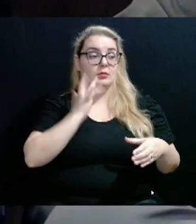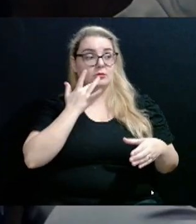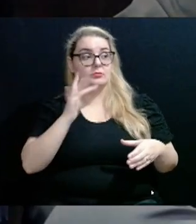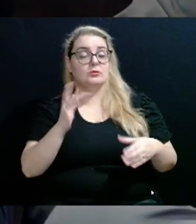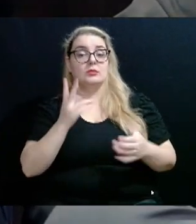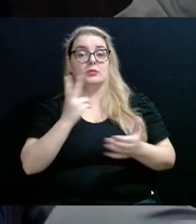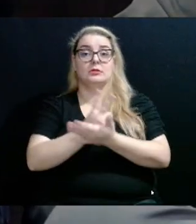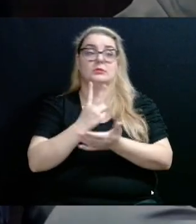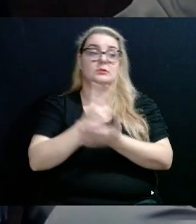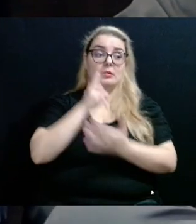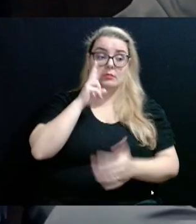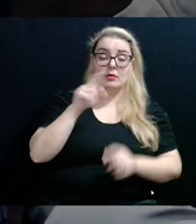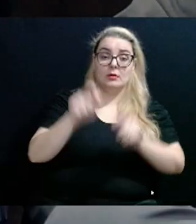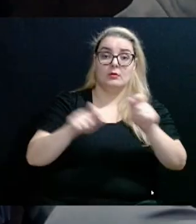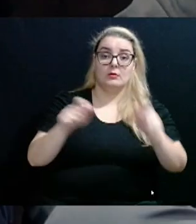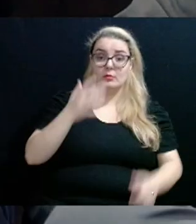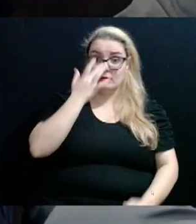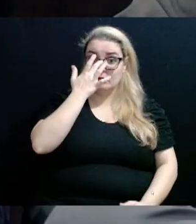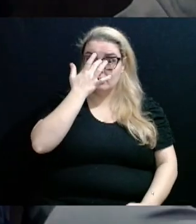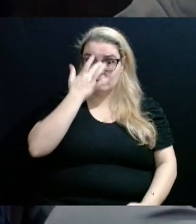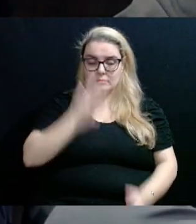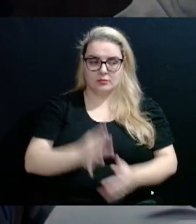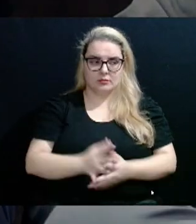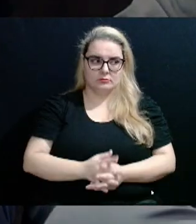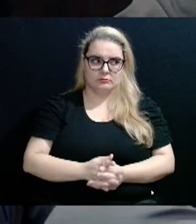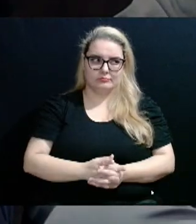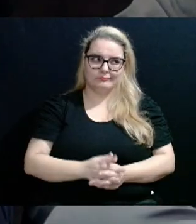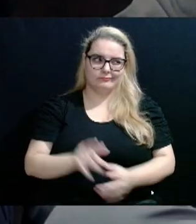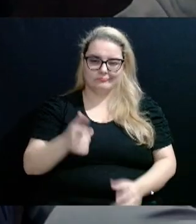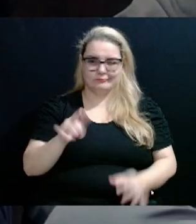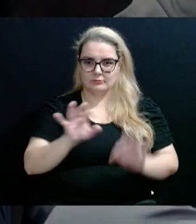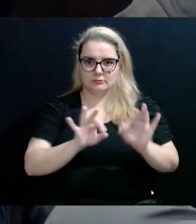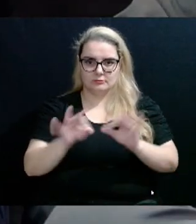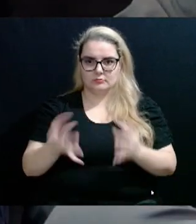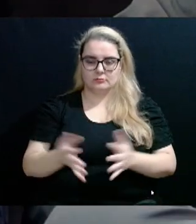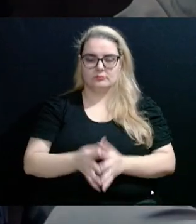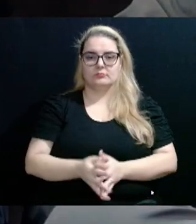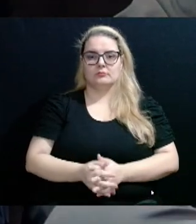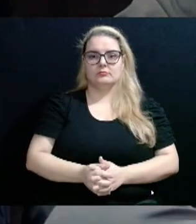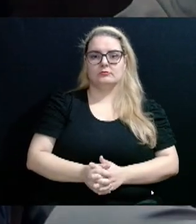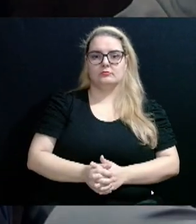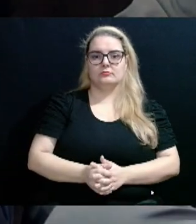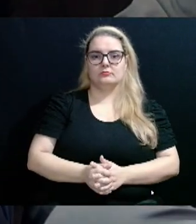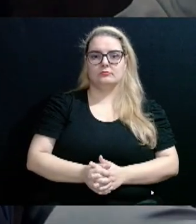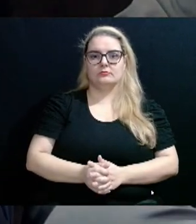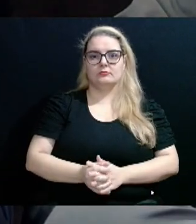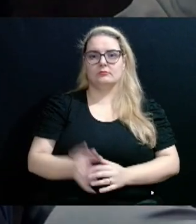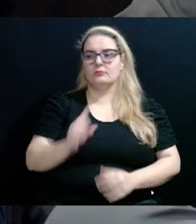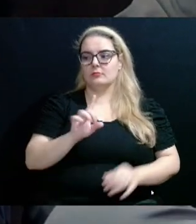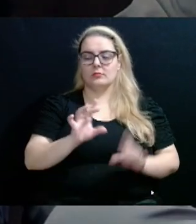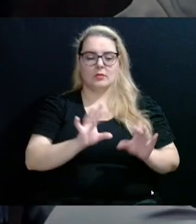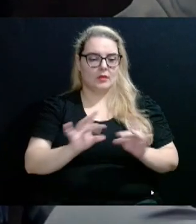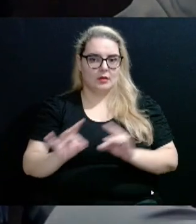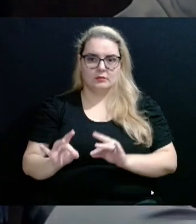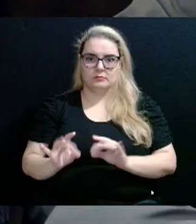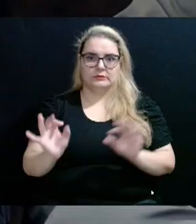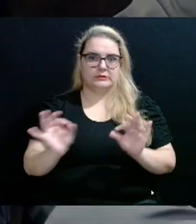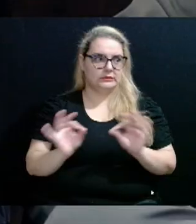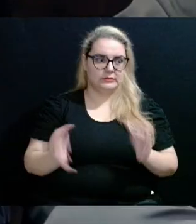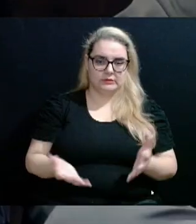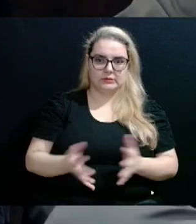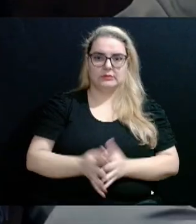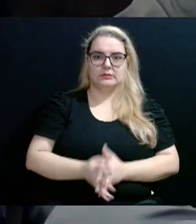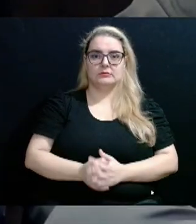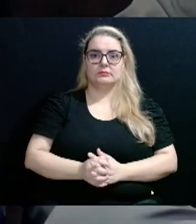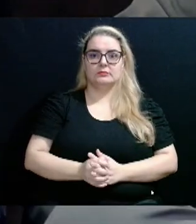redor não tinham tanta essa organização. Elas não colocavam em ordem, nem nada do tipo, e acabava consumindo muito